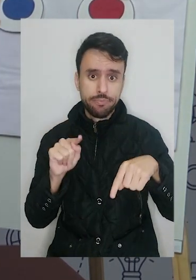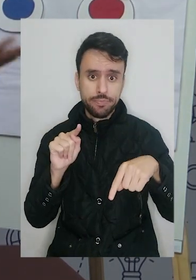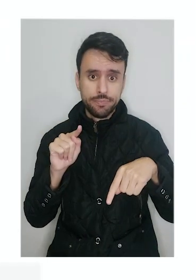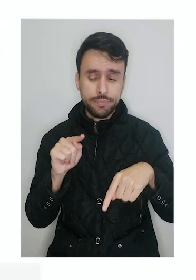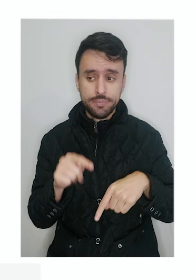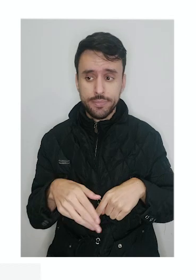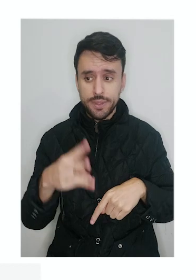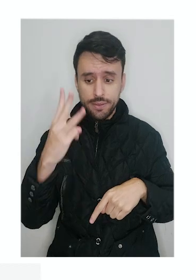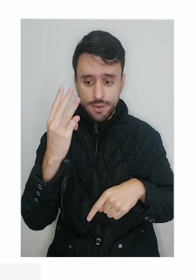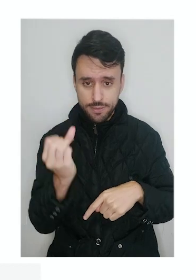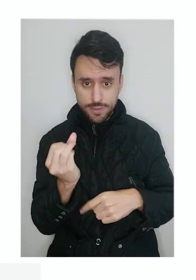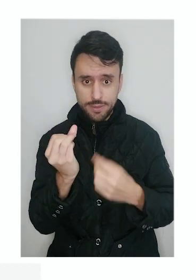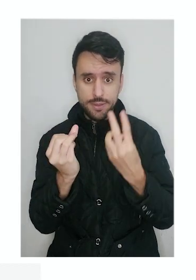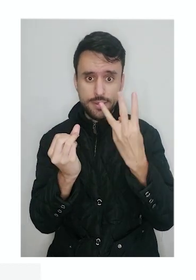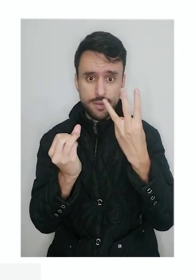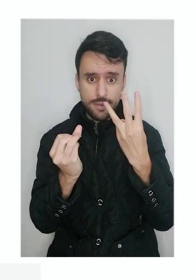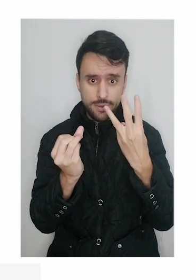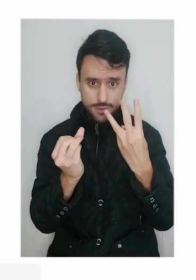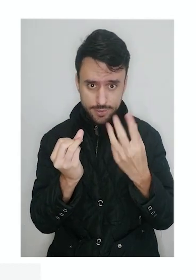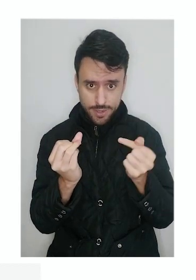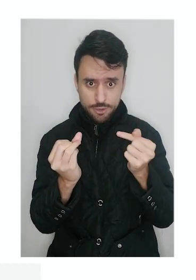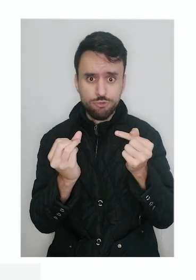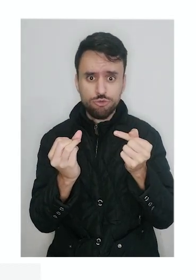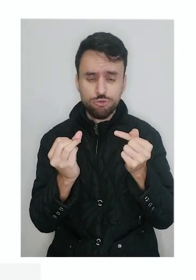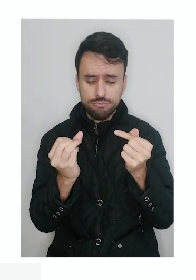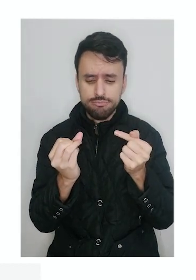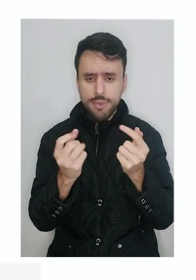entre 36 e